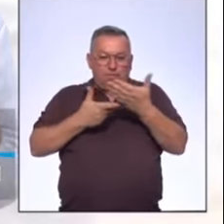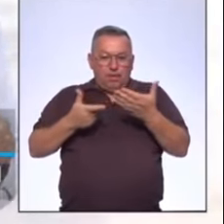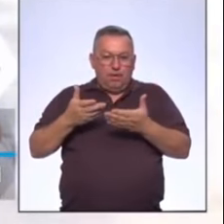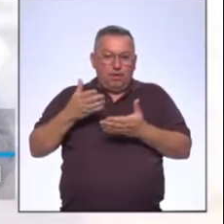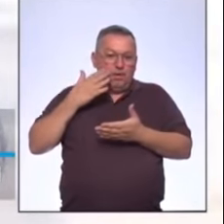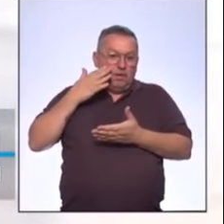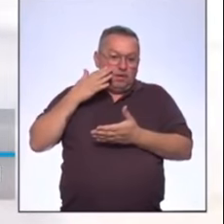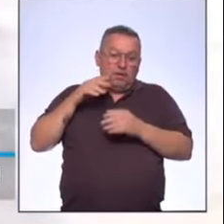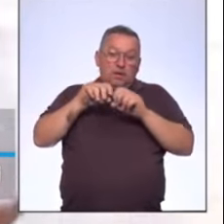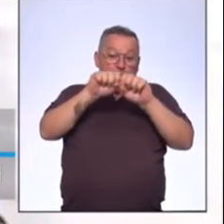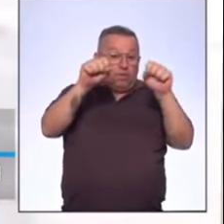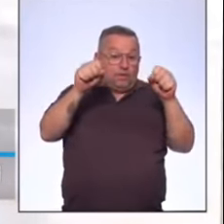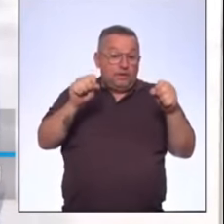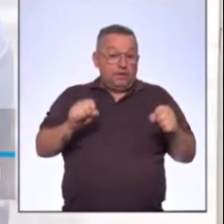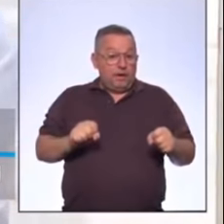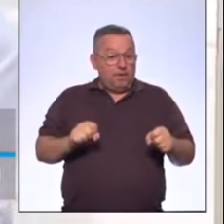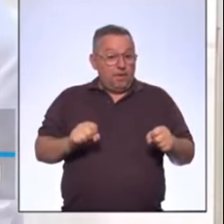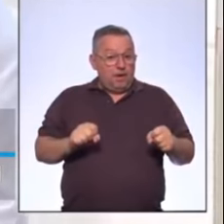isso aqui é um sistema